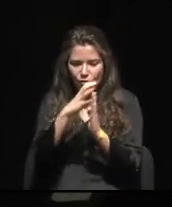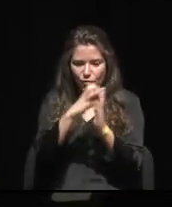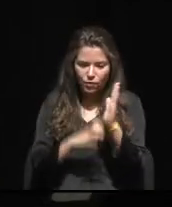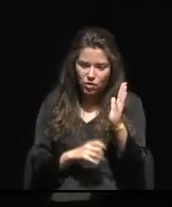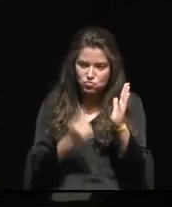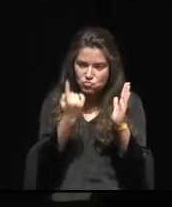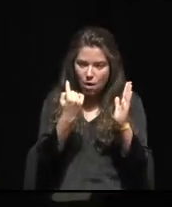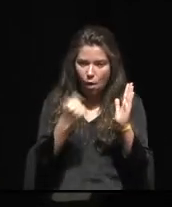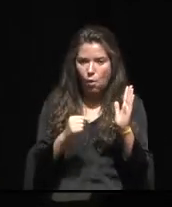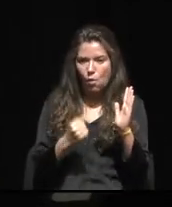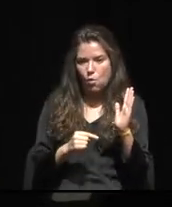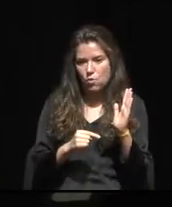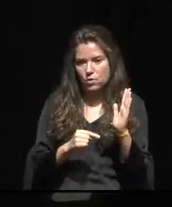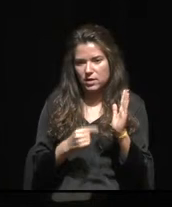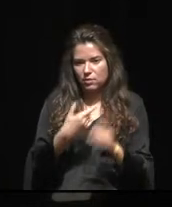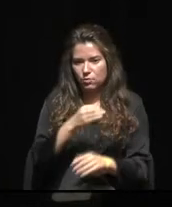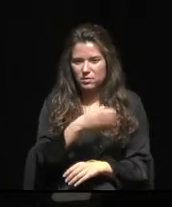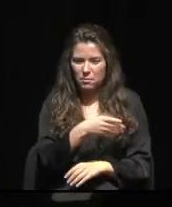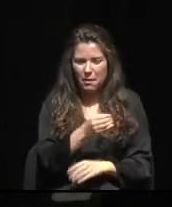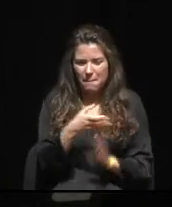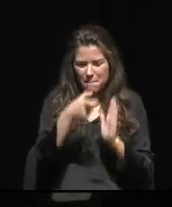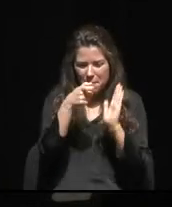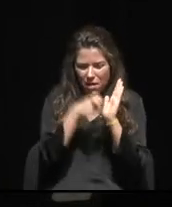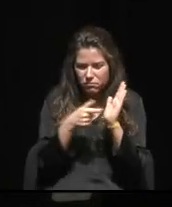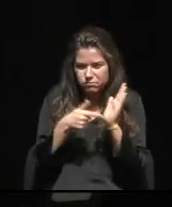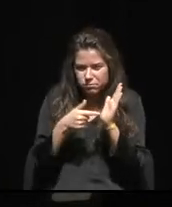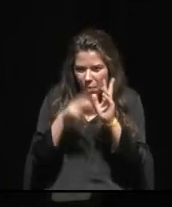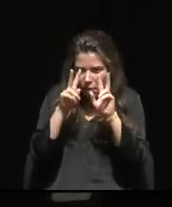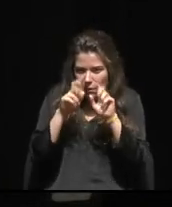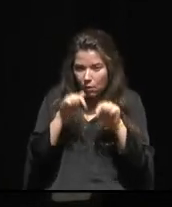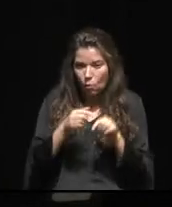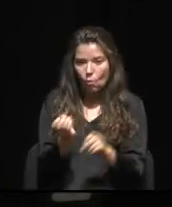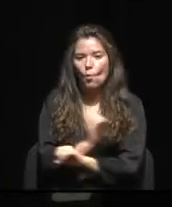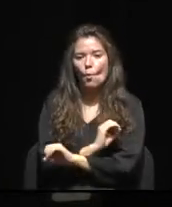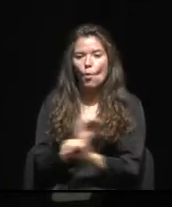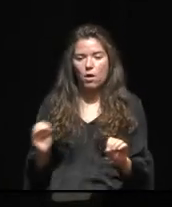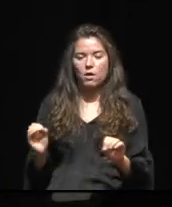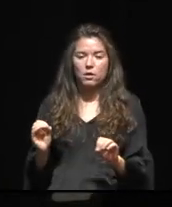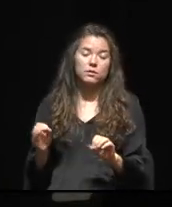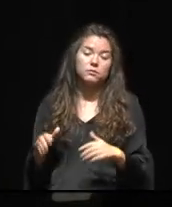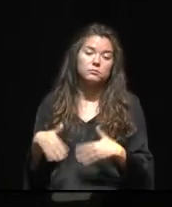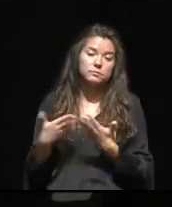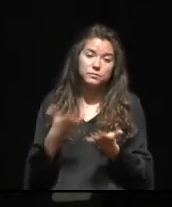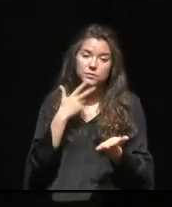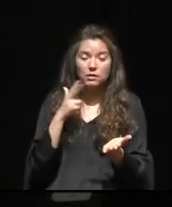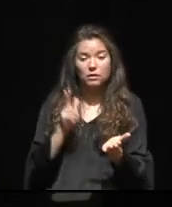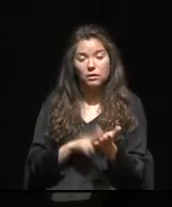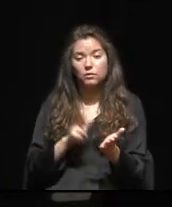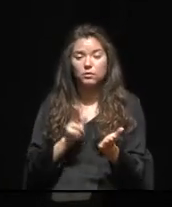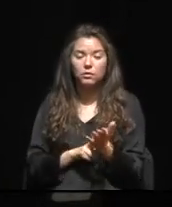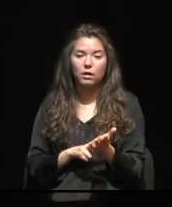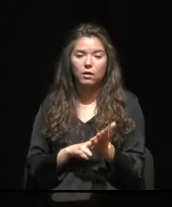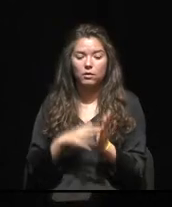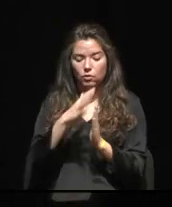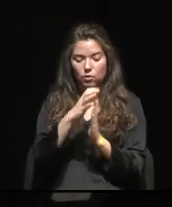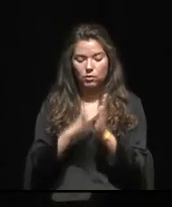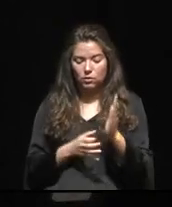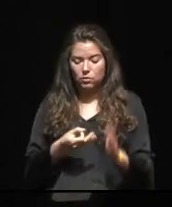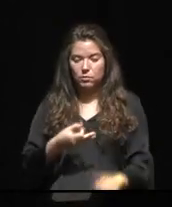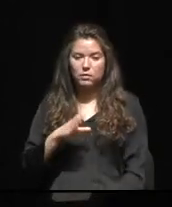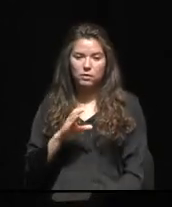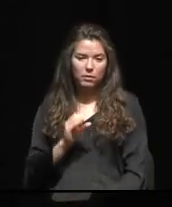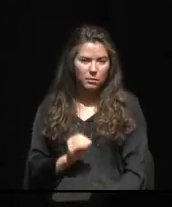PCP não existe nada nenhuma sobre isto na verdade não existe mesmo no texto do